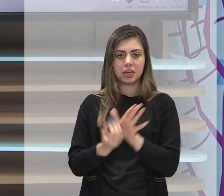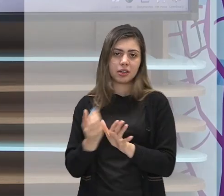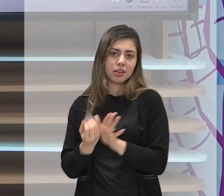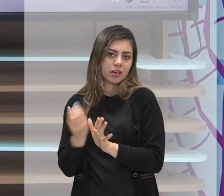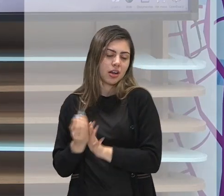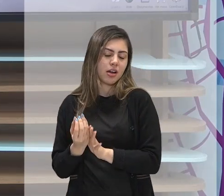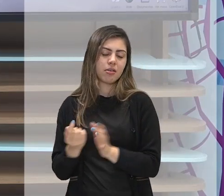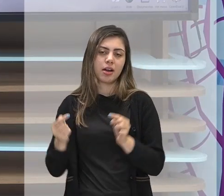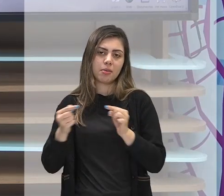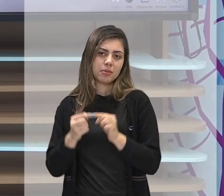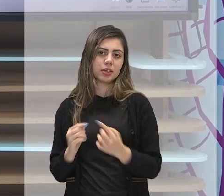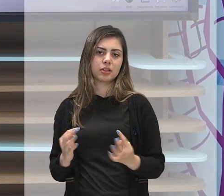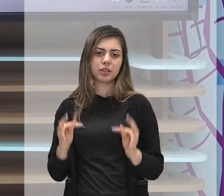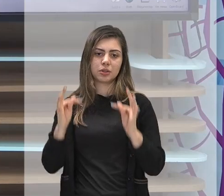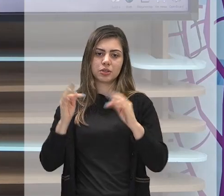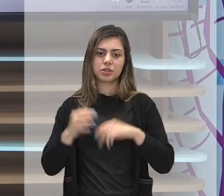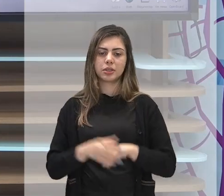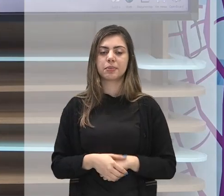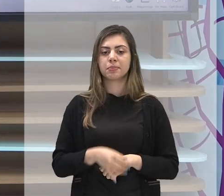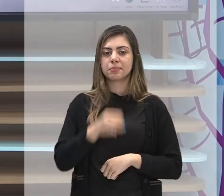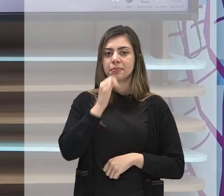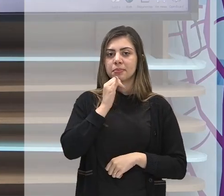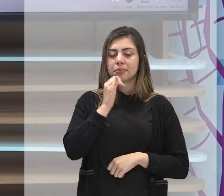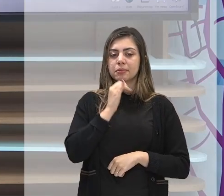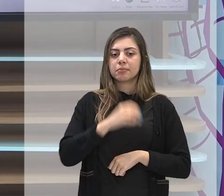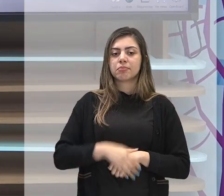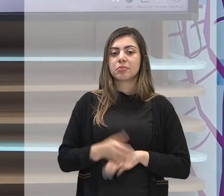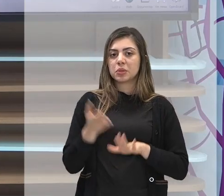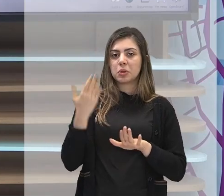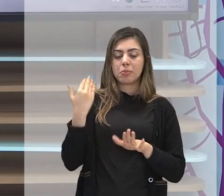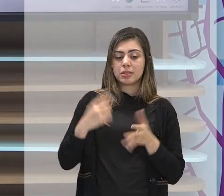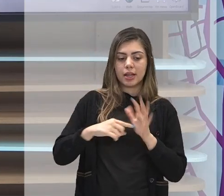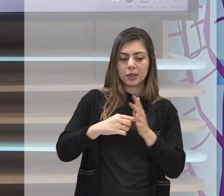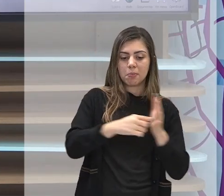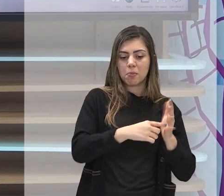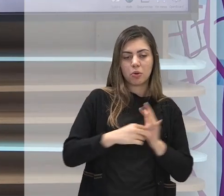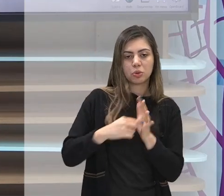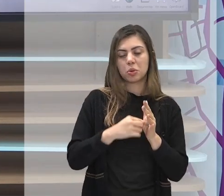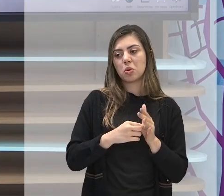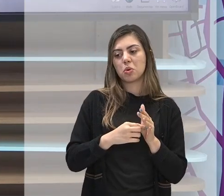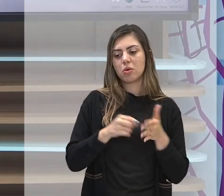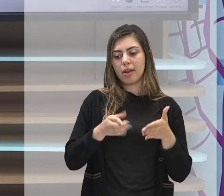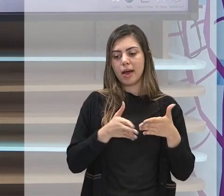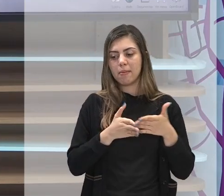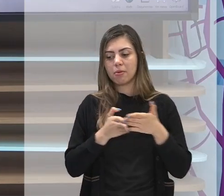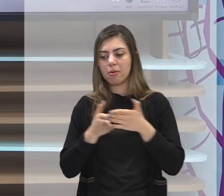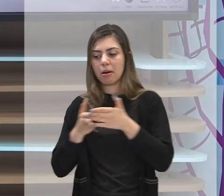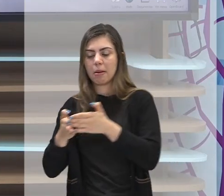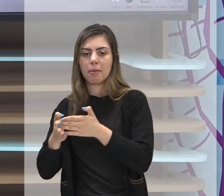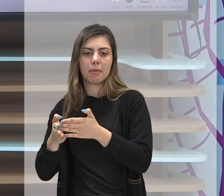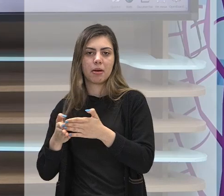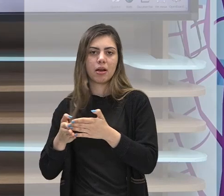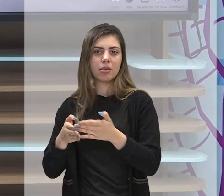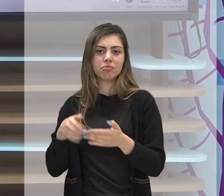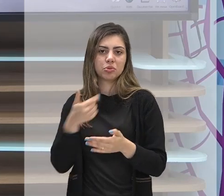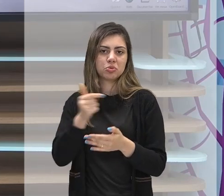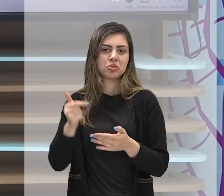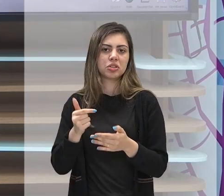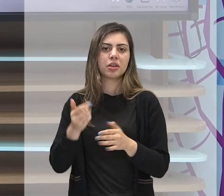tecnologia. Por exemplo, quando não existiam motores para mover canoas ou barcos, como é que as pessoas se